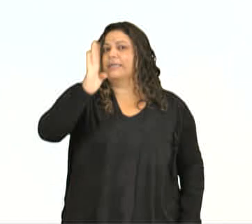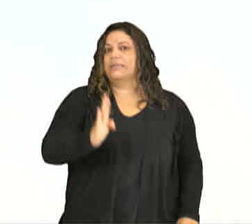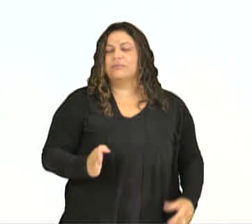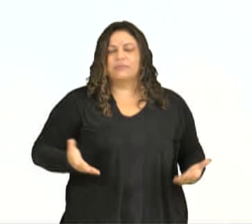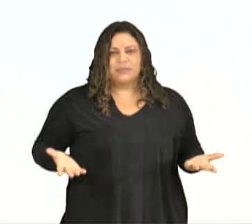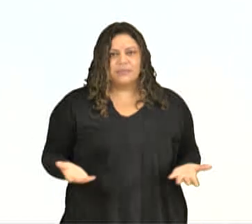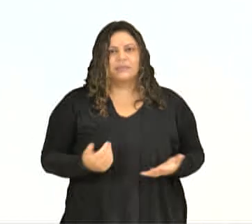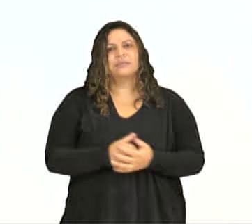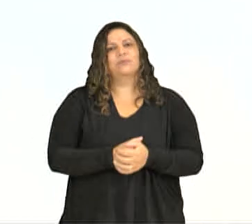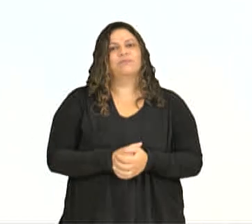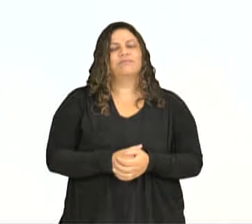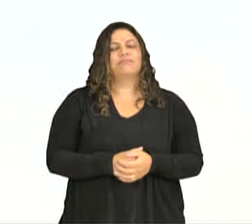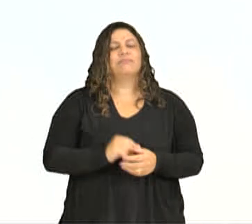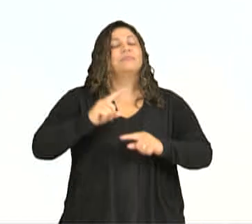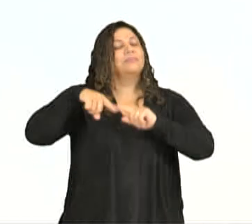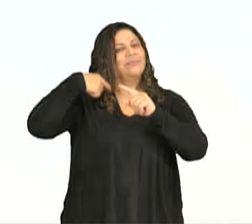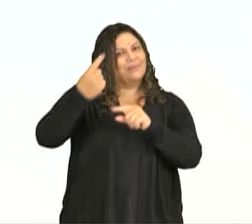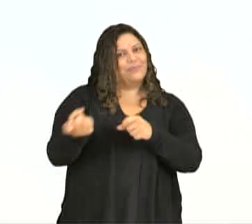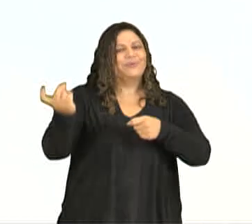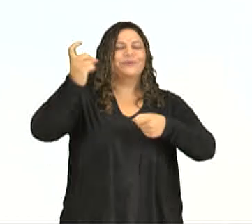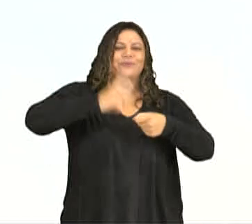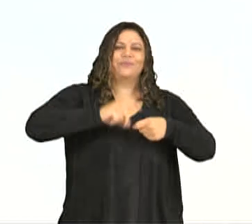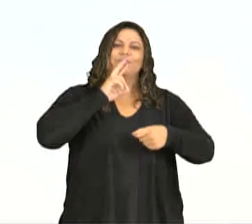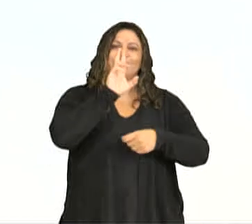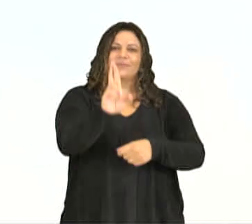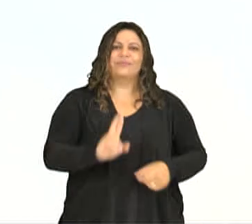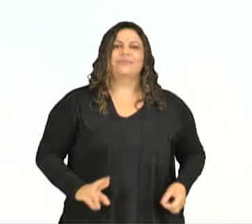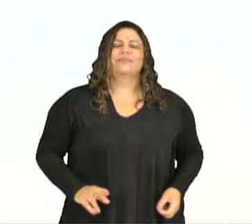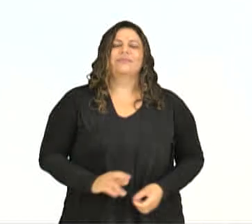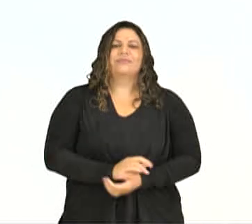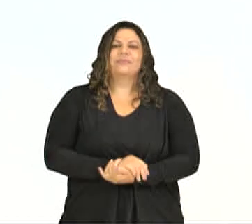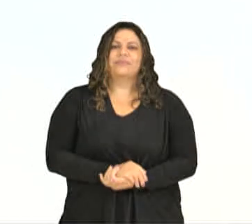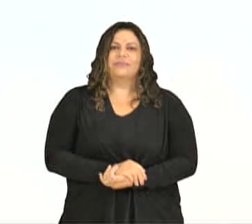Me acompanhem e daqui a pouco nós voltamos com a resposta.